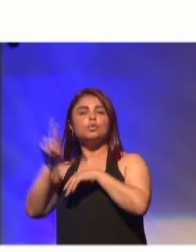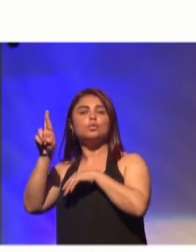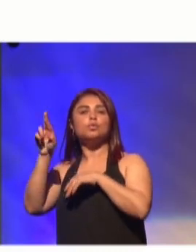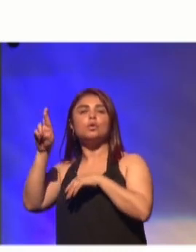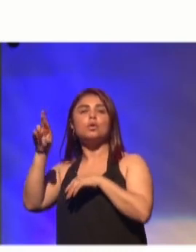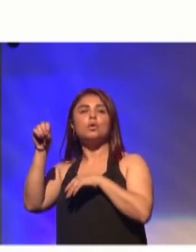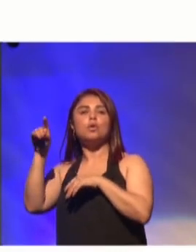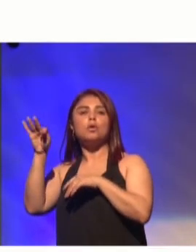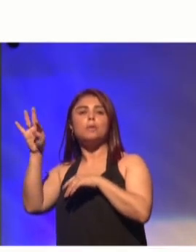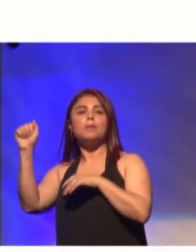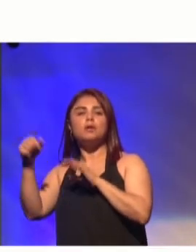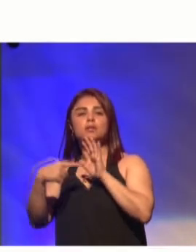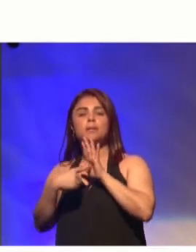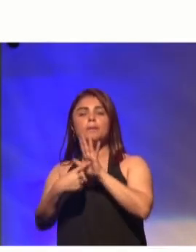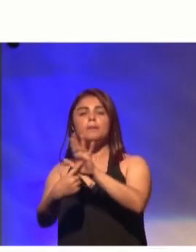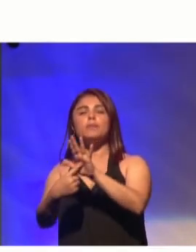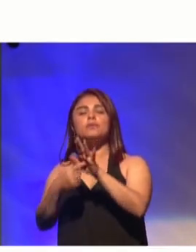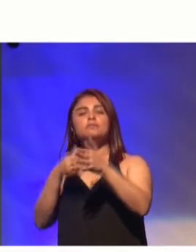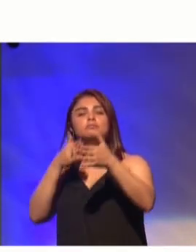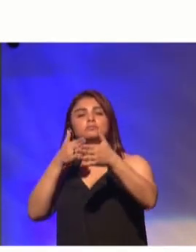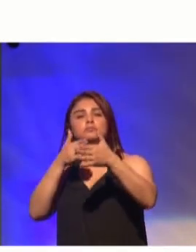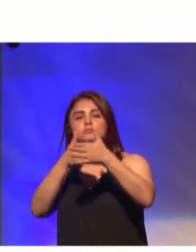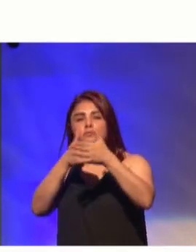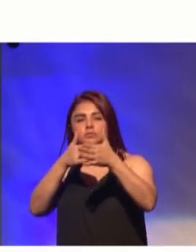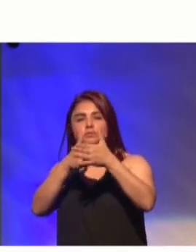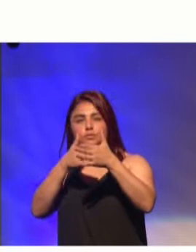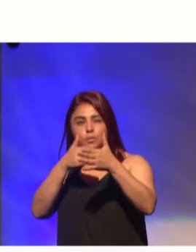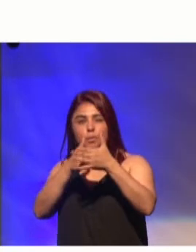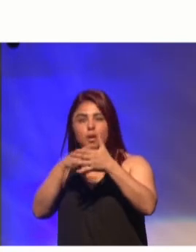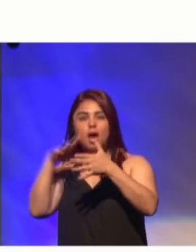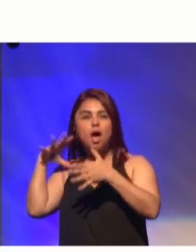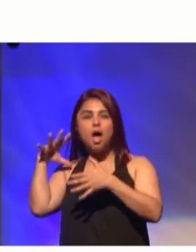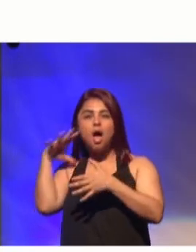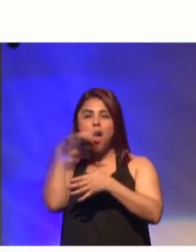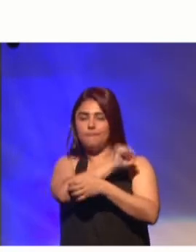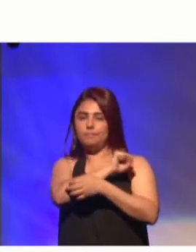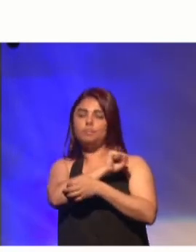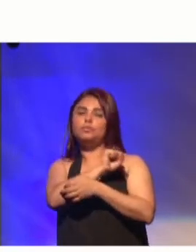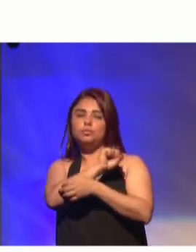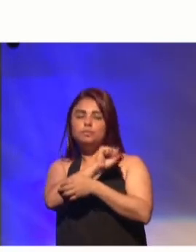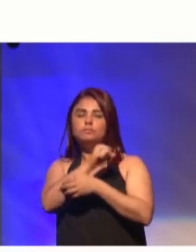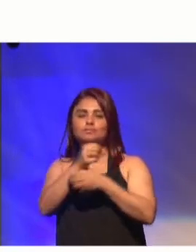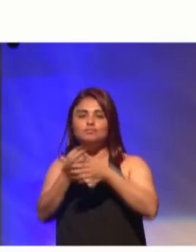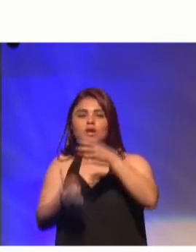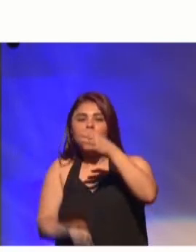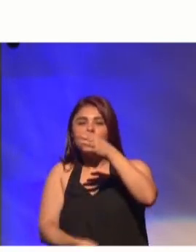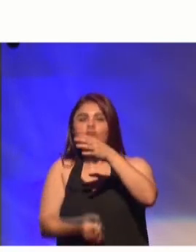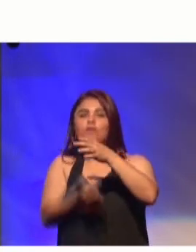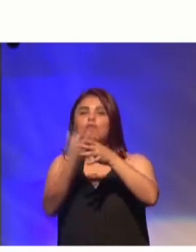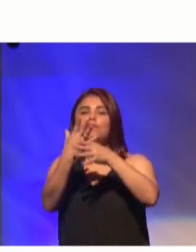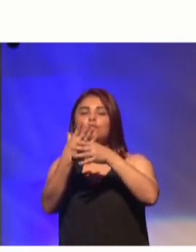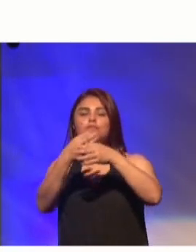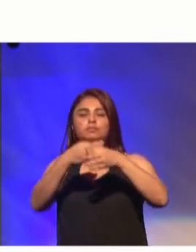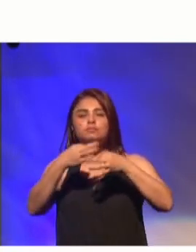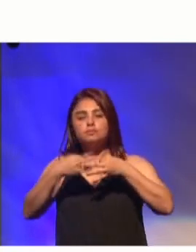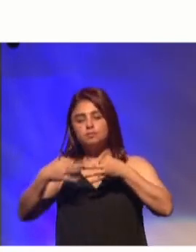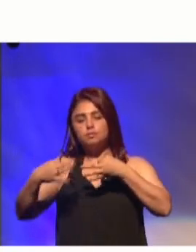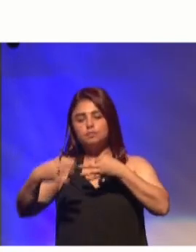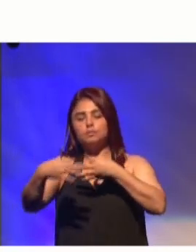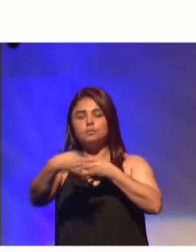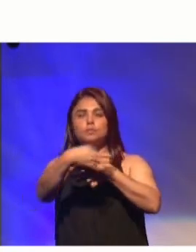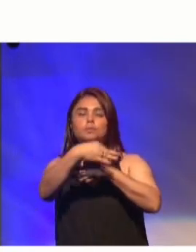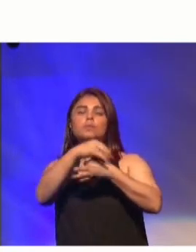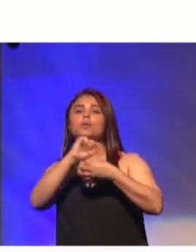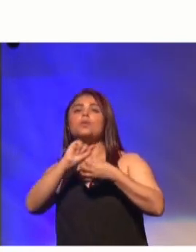existe um bloqueio do fluxo axonal rápido e a formação dessas varicosidades no gânglio da raiz